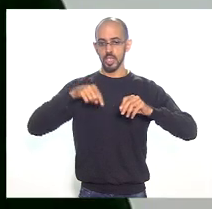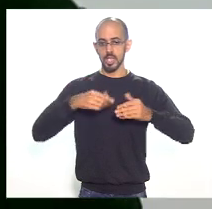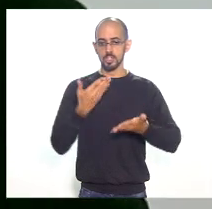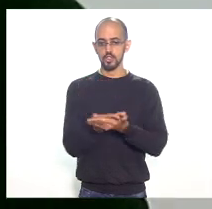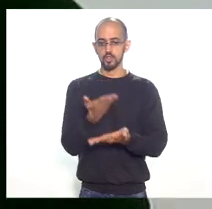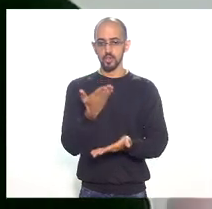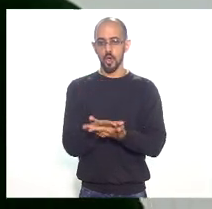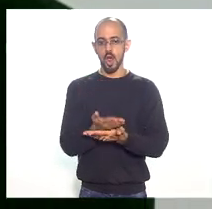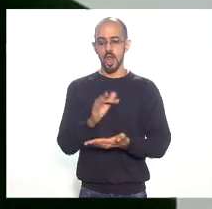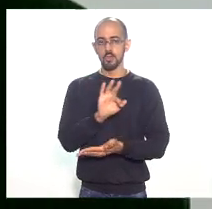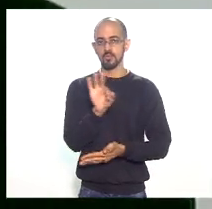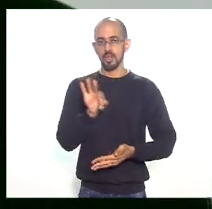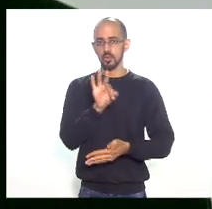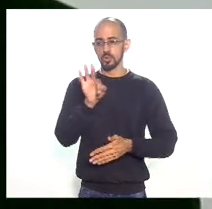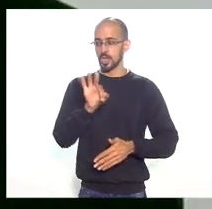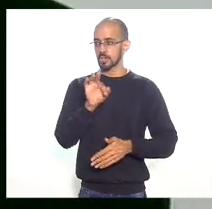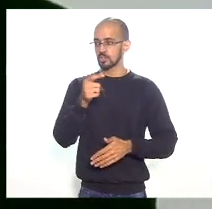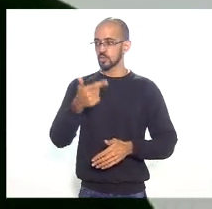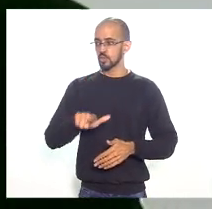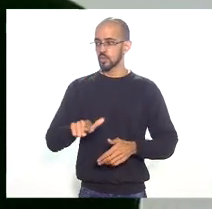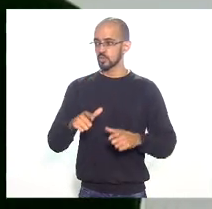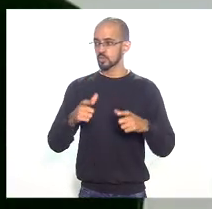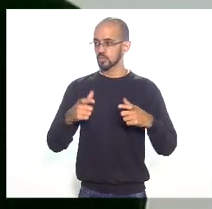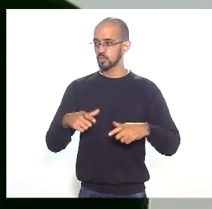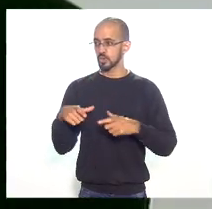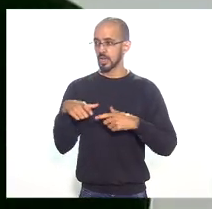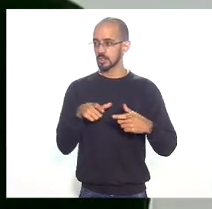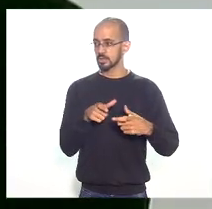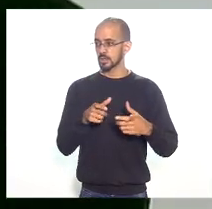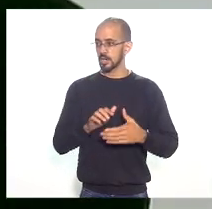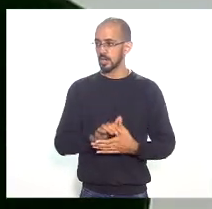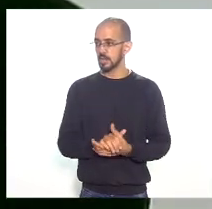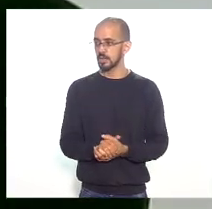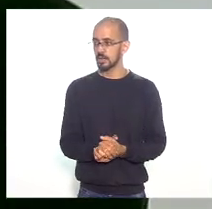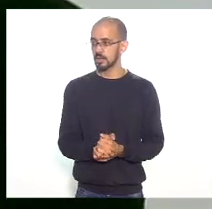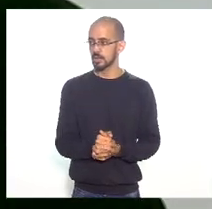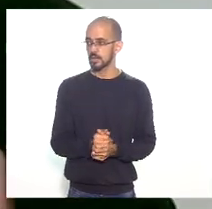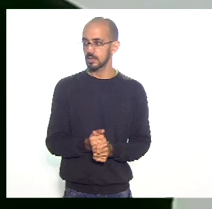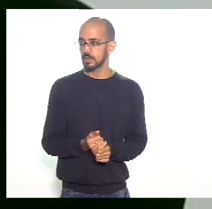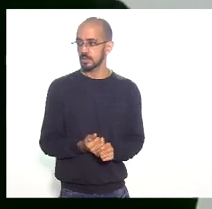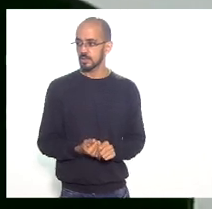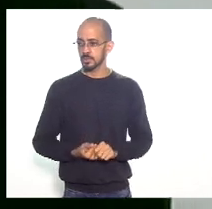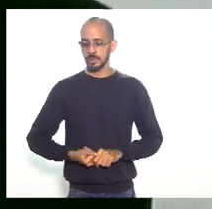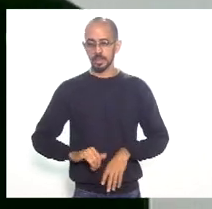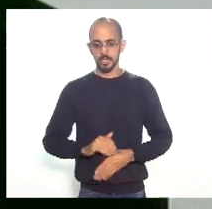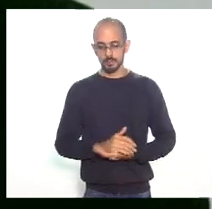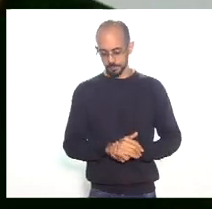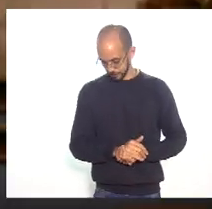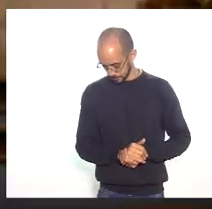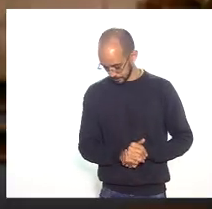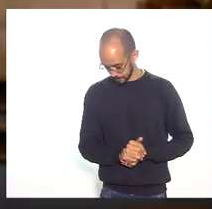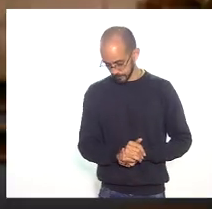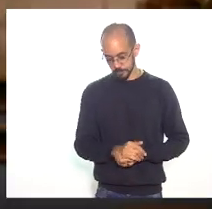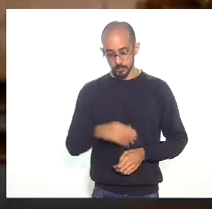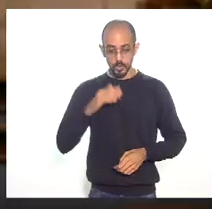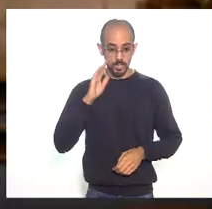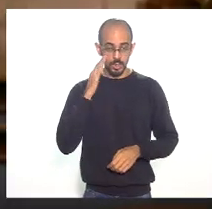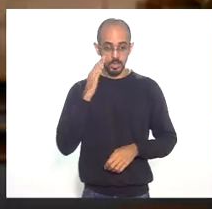faculdade e outros, obviamente, qualquer outro local de aprendizado ou não. Atendeu, Charles?